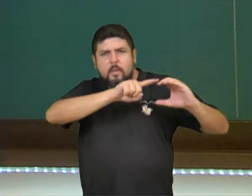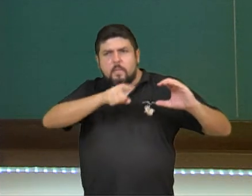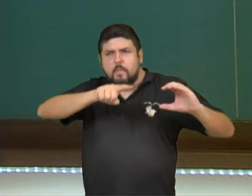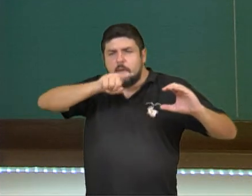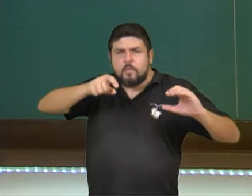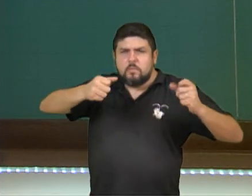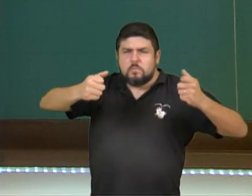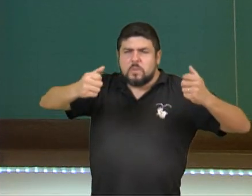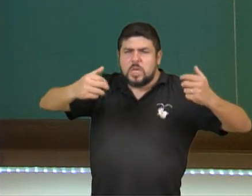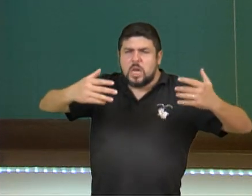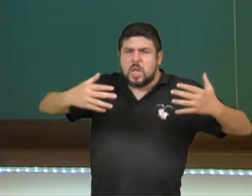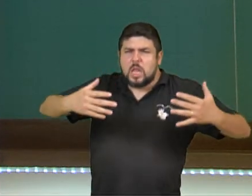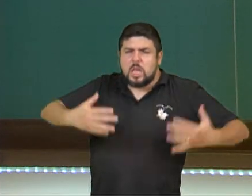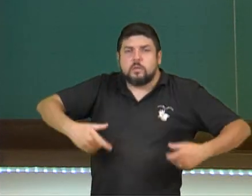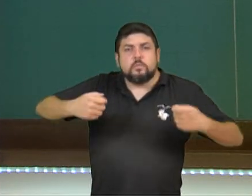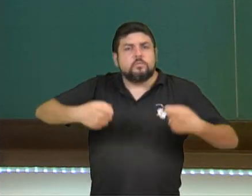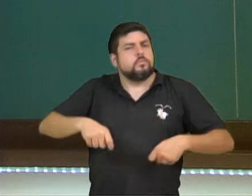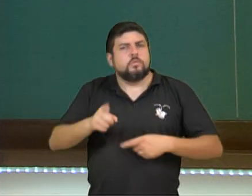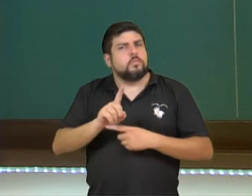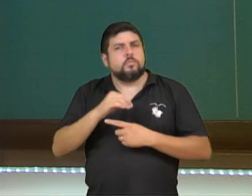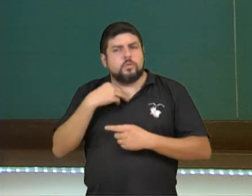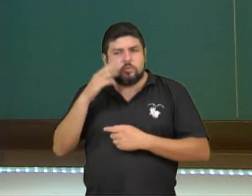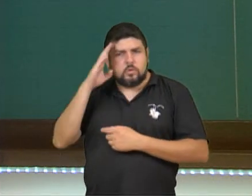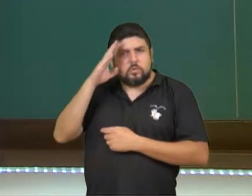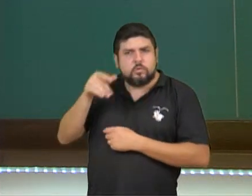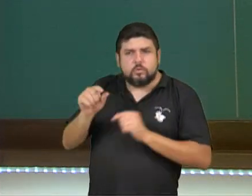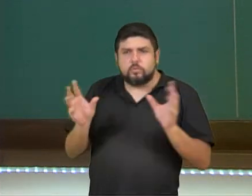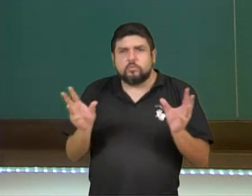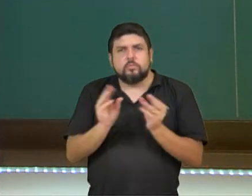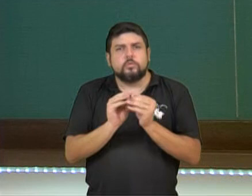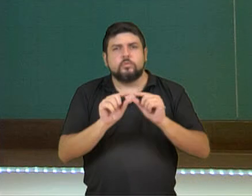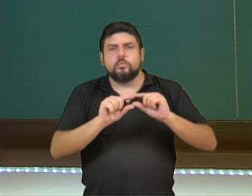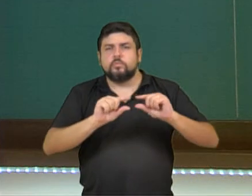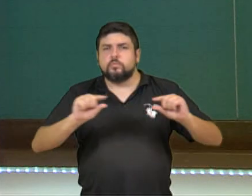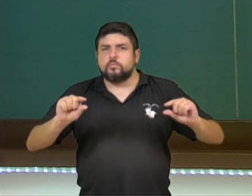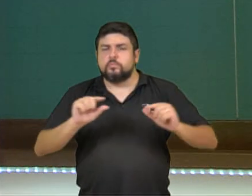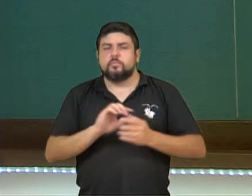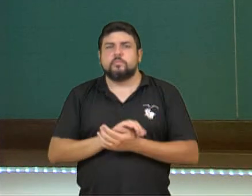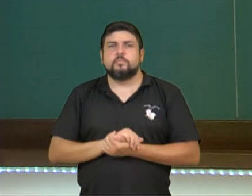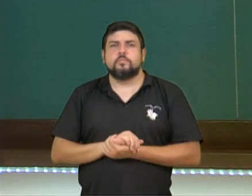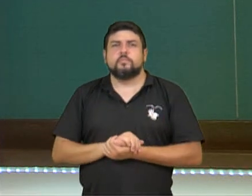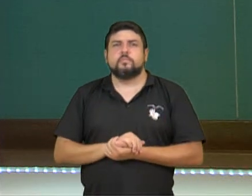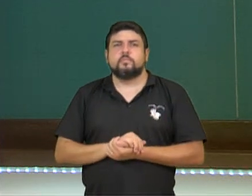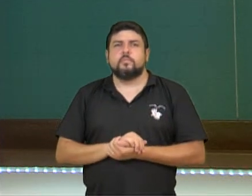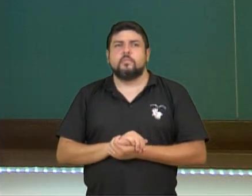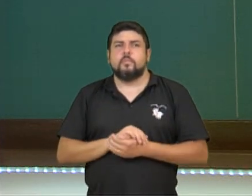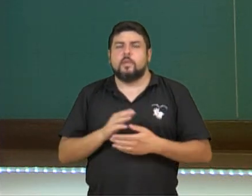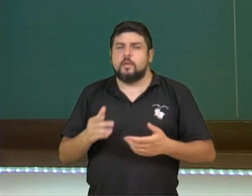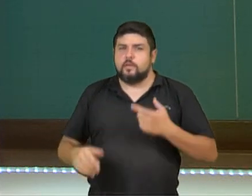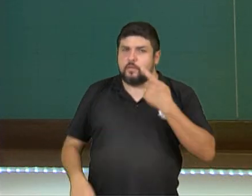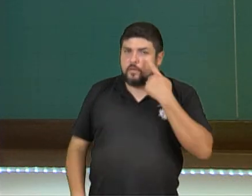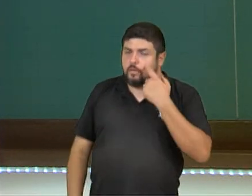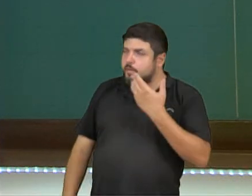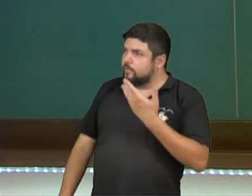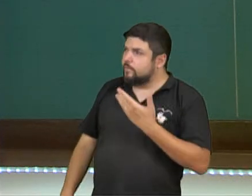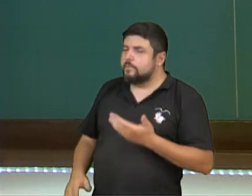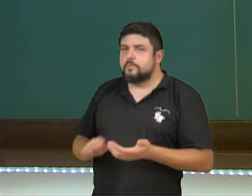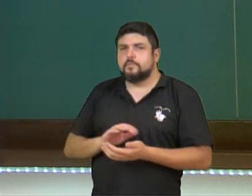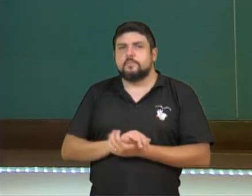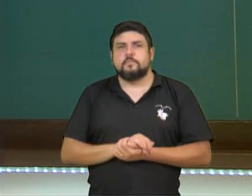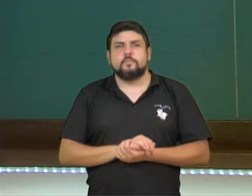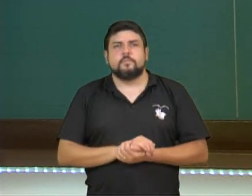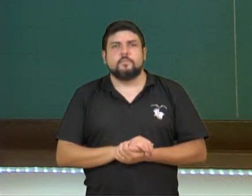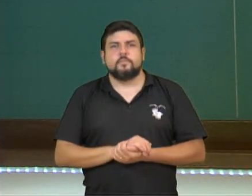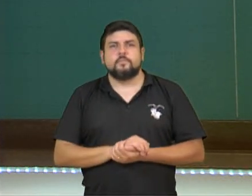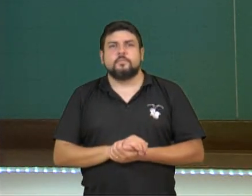nem um monte de continha. Você aplica direto o produto notável, ok? Então, olha lá, ó, podemos concluir que